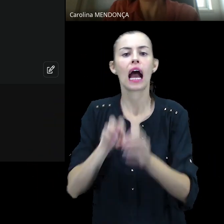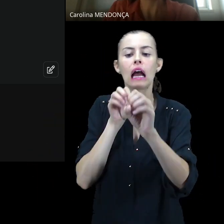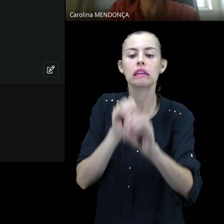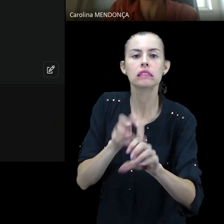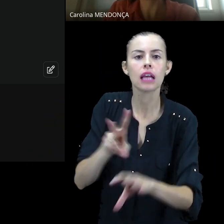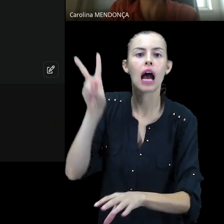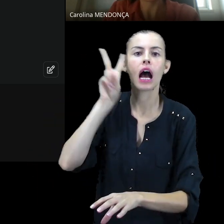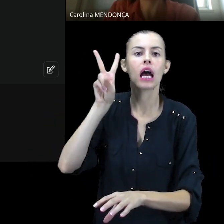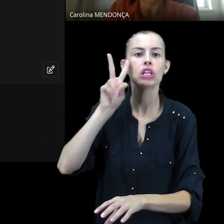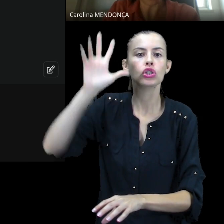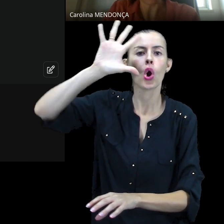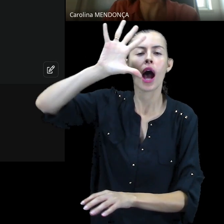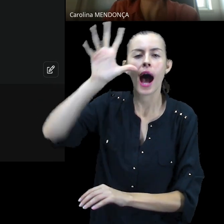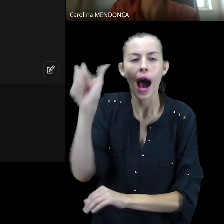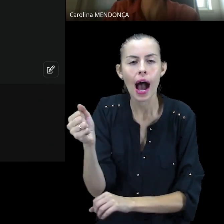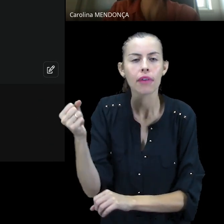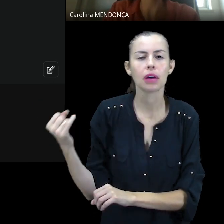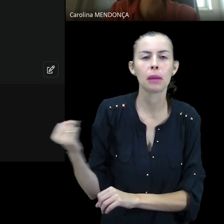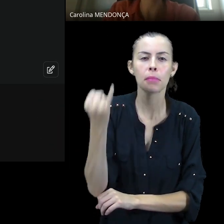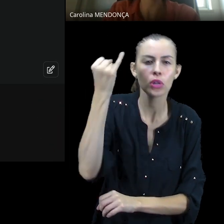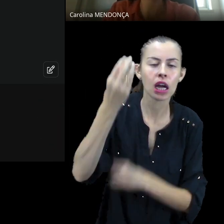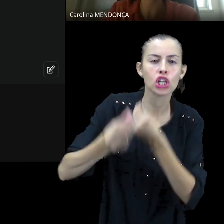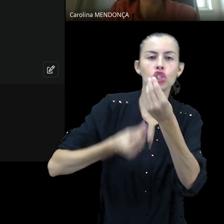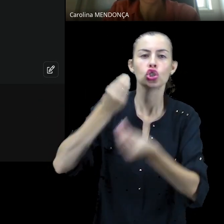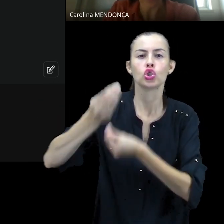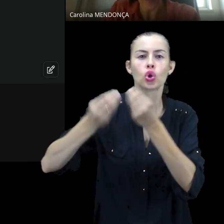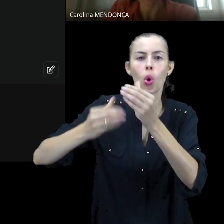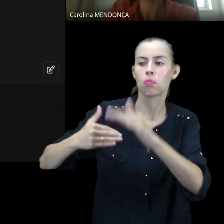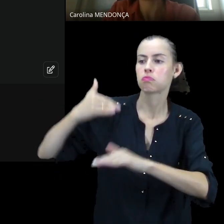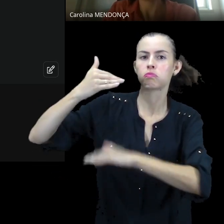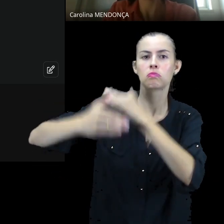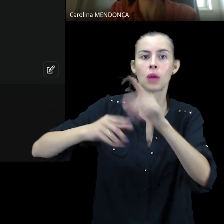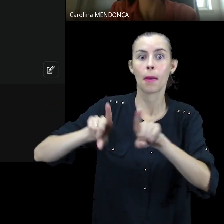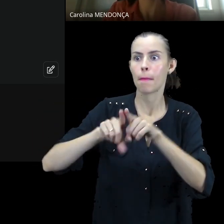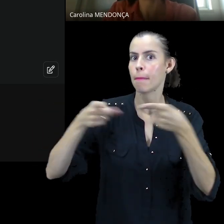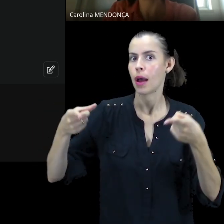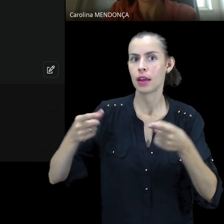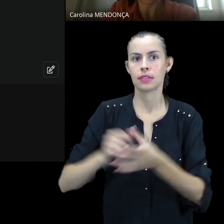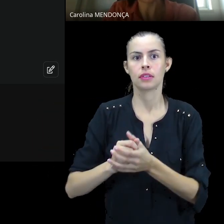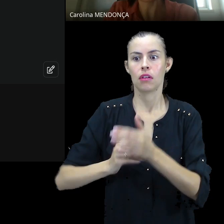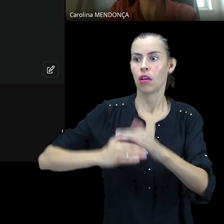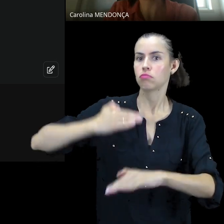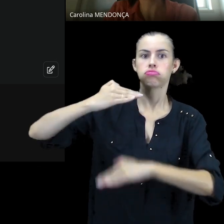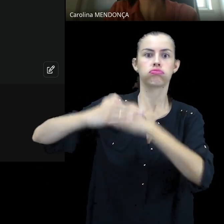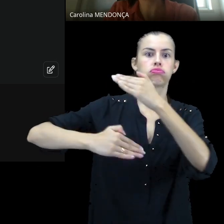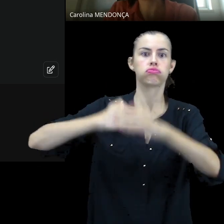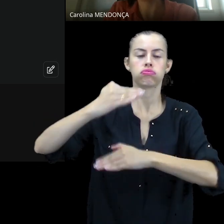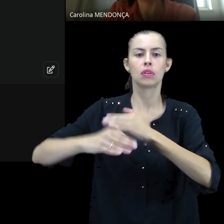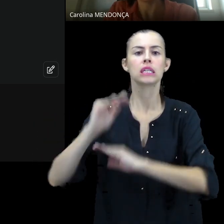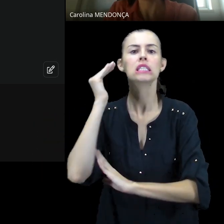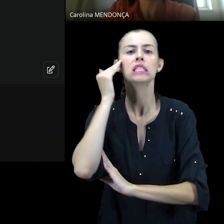né, o ensino de história da África, de história dos povos originários, dentro da educação básica, mas isso vai